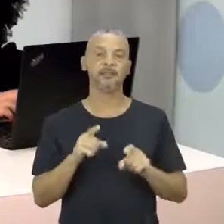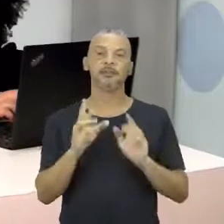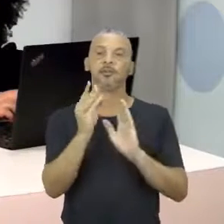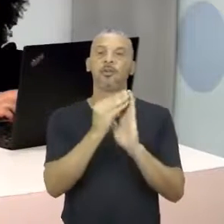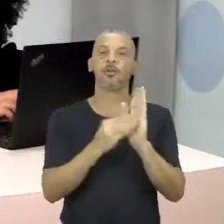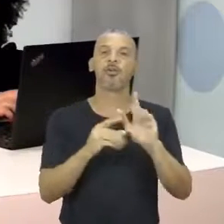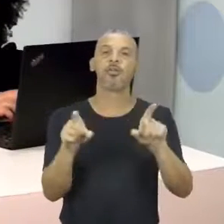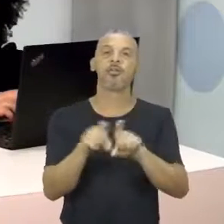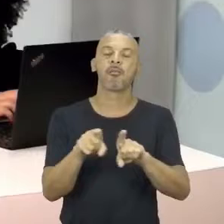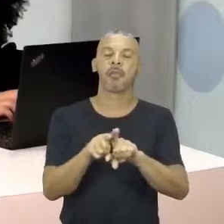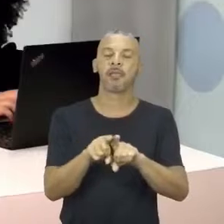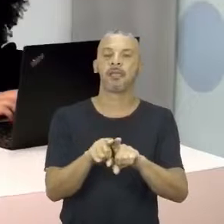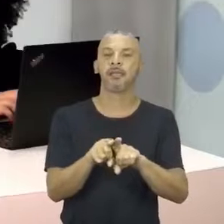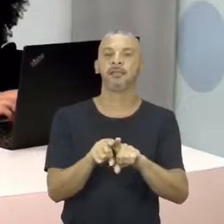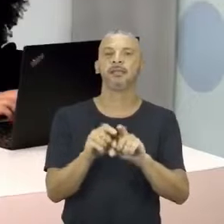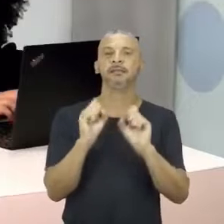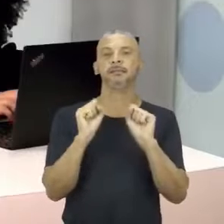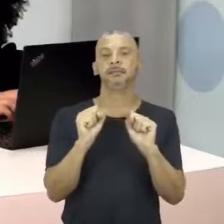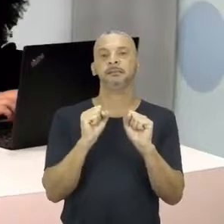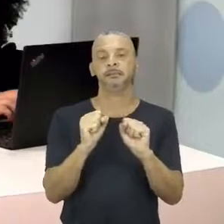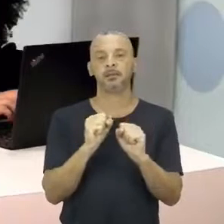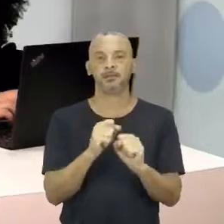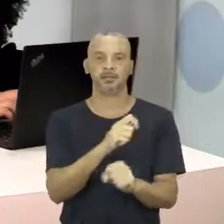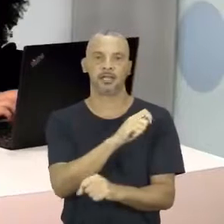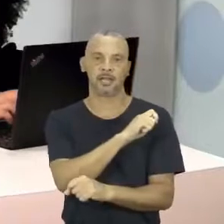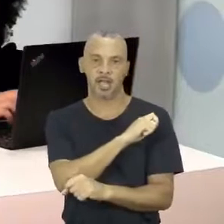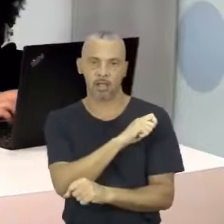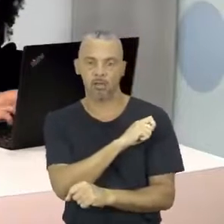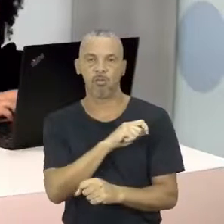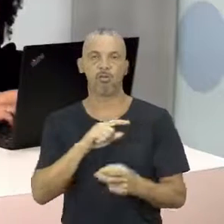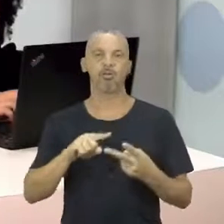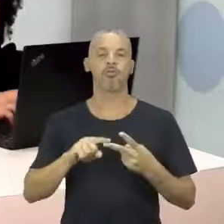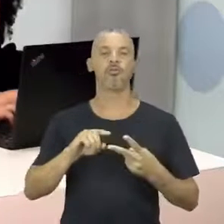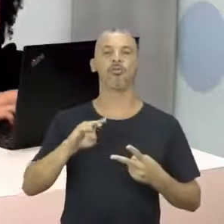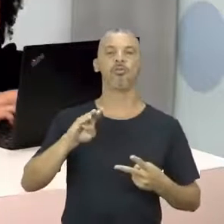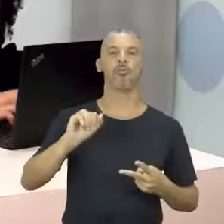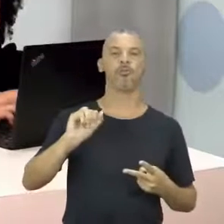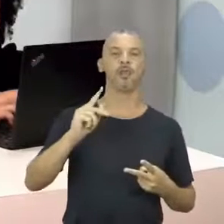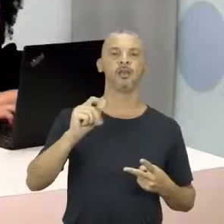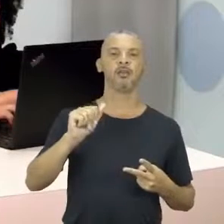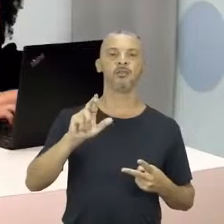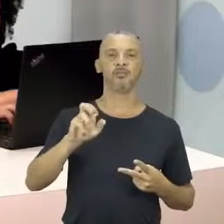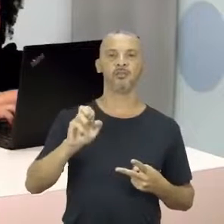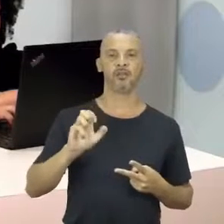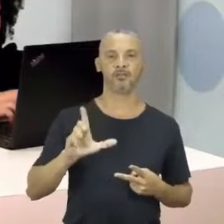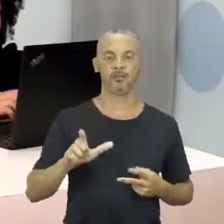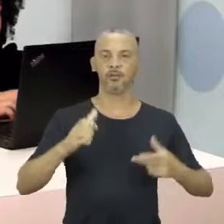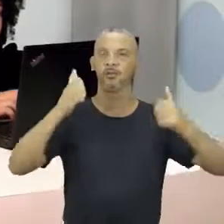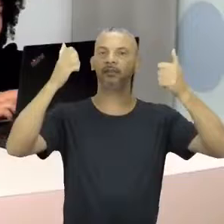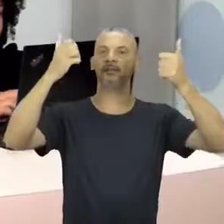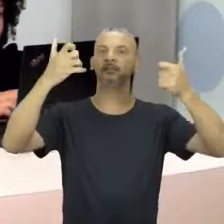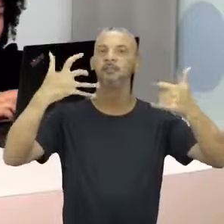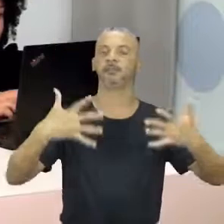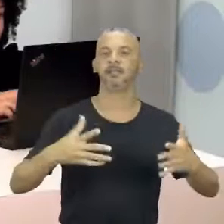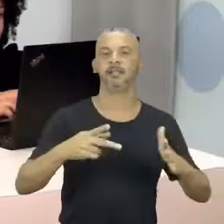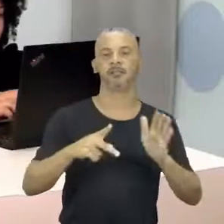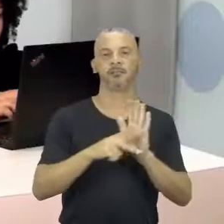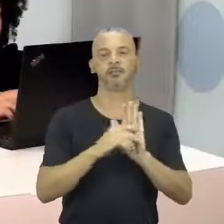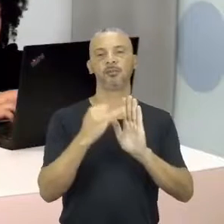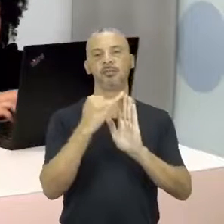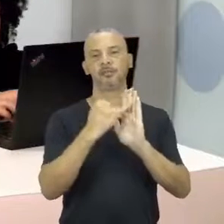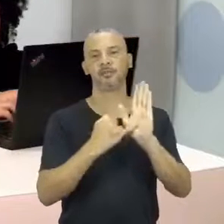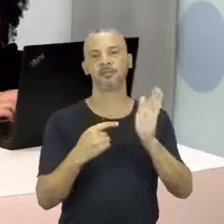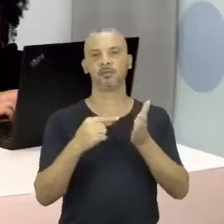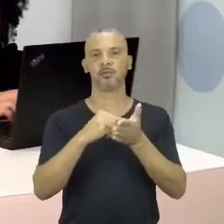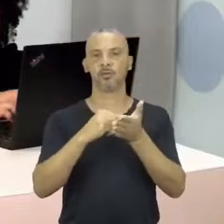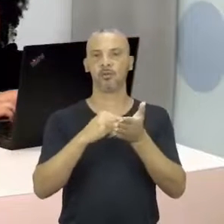lá que os estudantes, os bacharéis, os tecnólogos poderiam estar entrando e realizando a inscrição para fins de